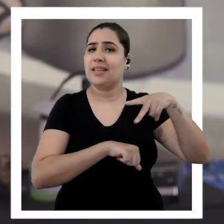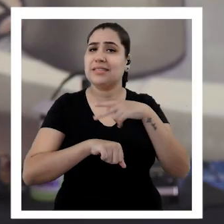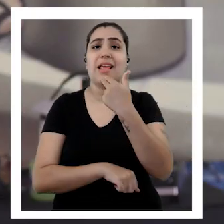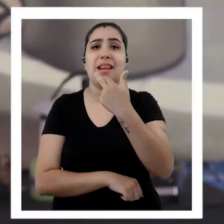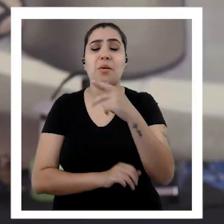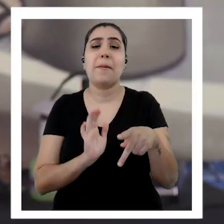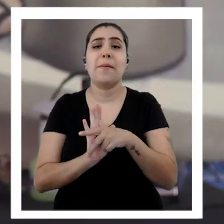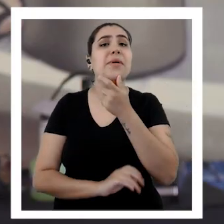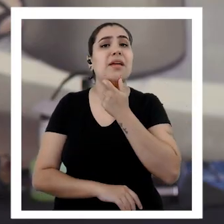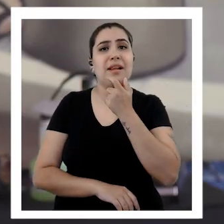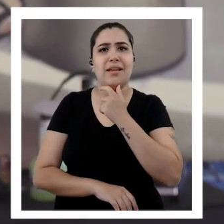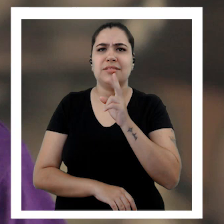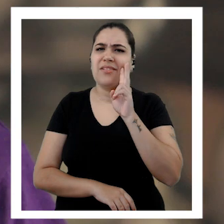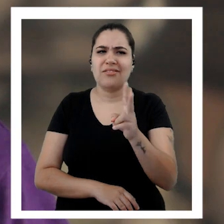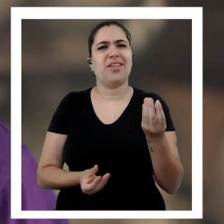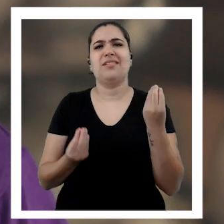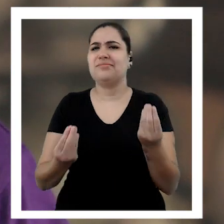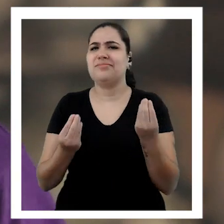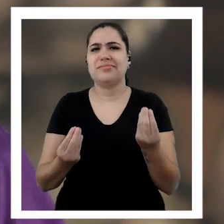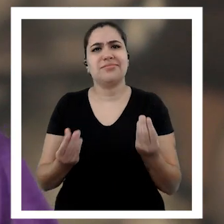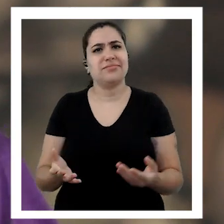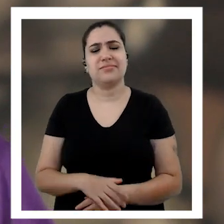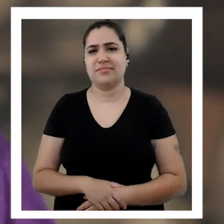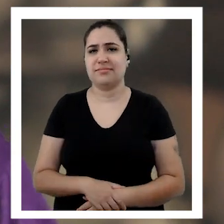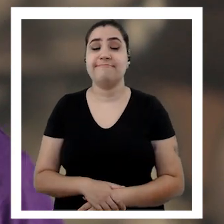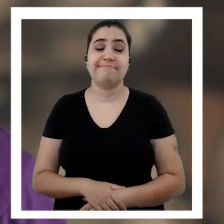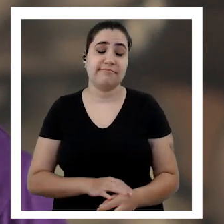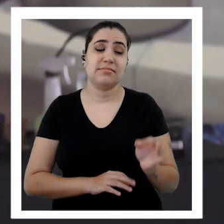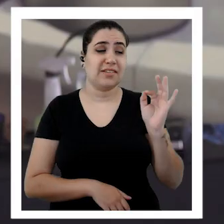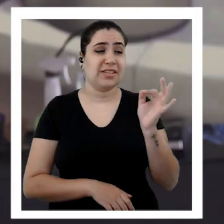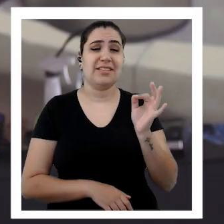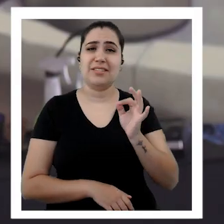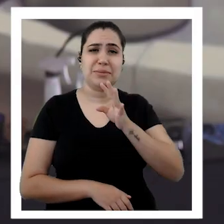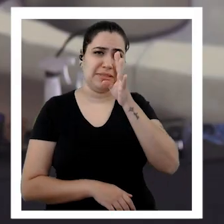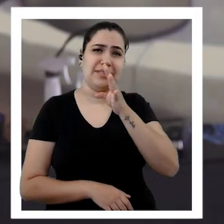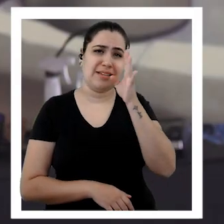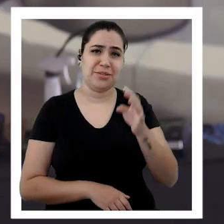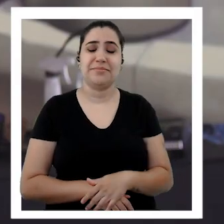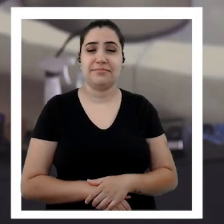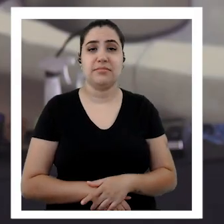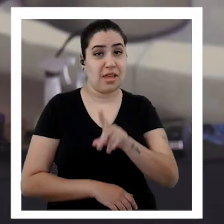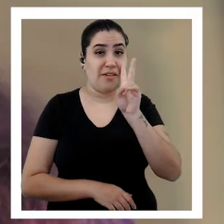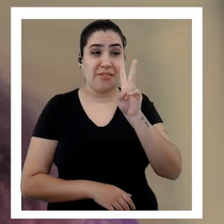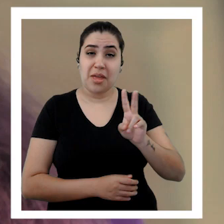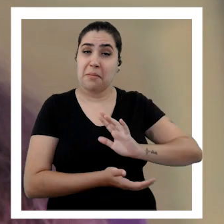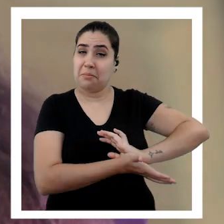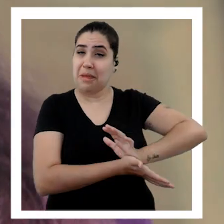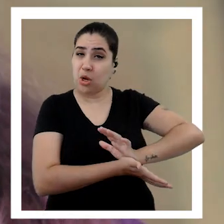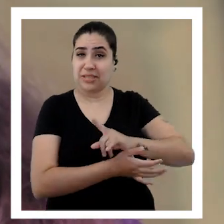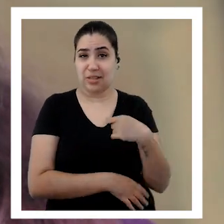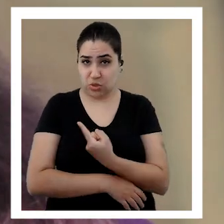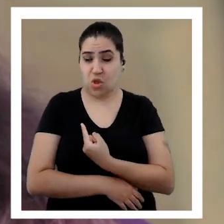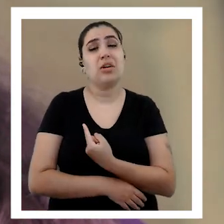vários países de língua inglesa. Vê se pode uma coisa dessa, Anne. Pois é, Carlão. Bizarro, né? Você